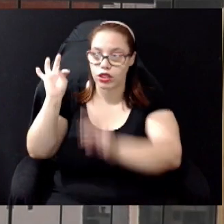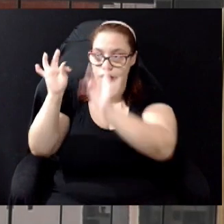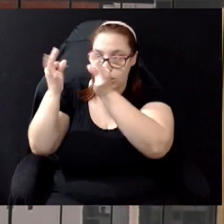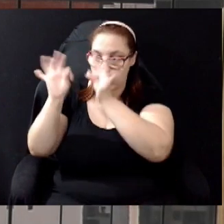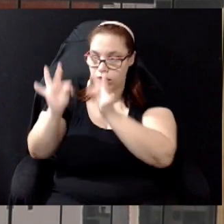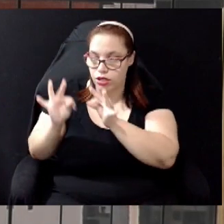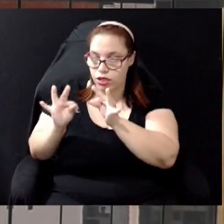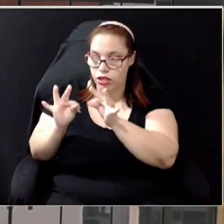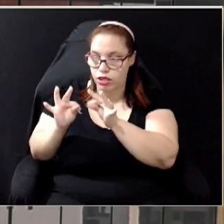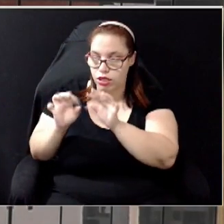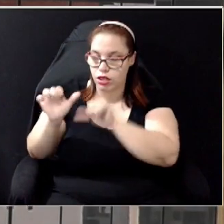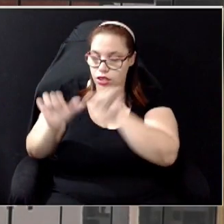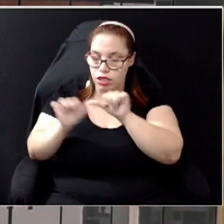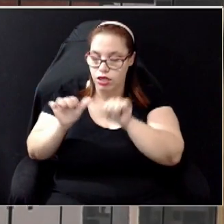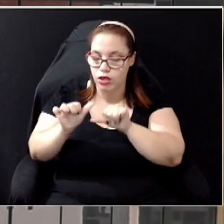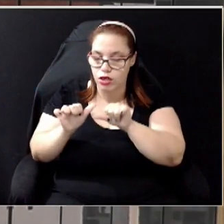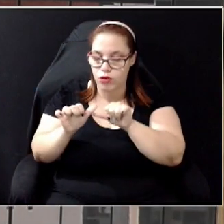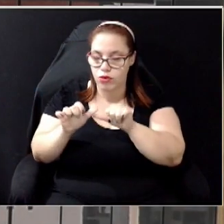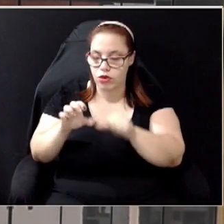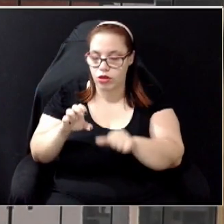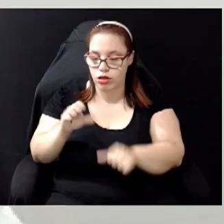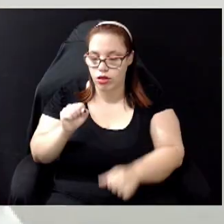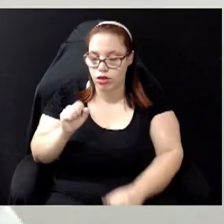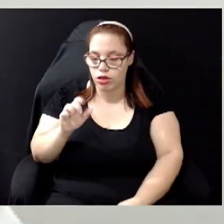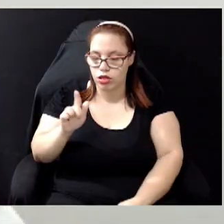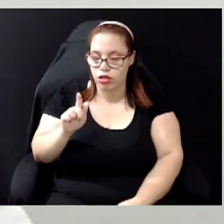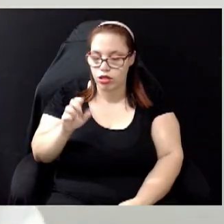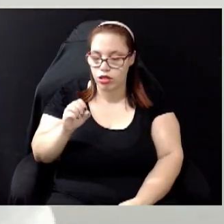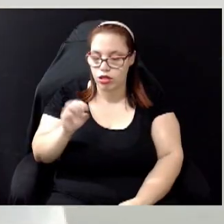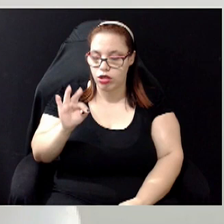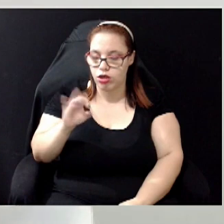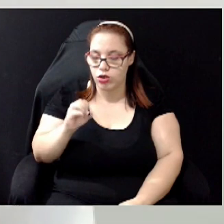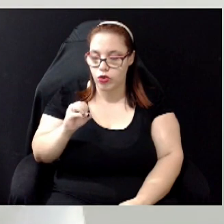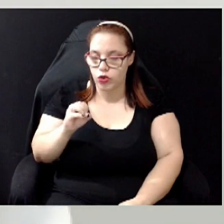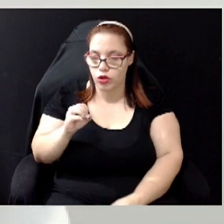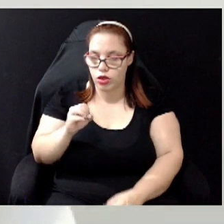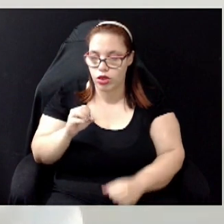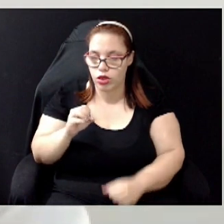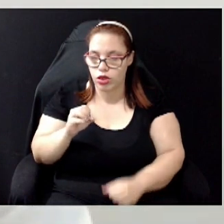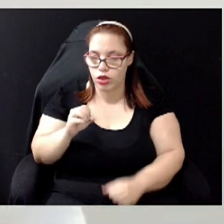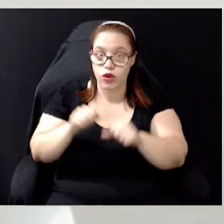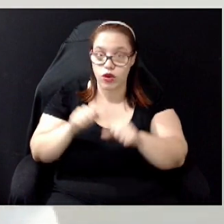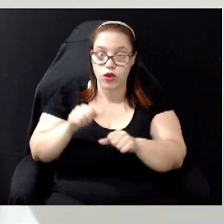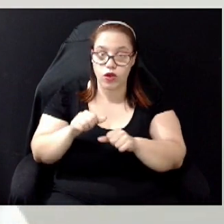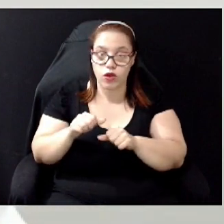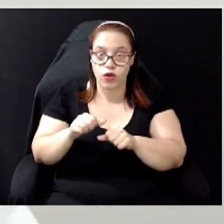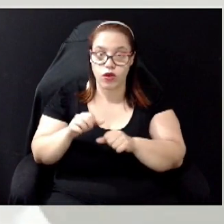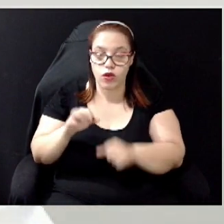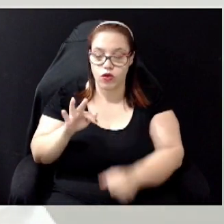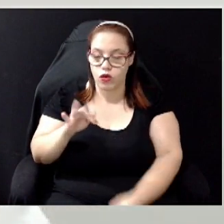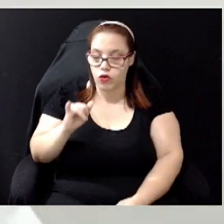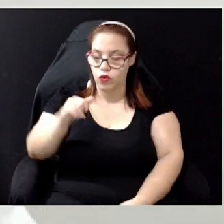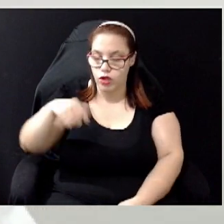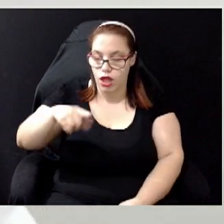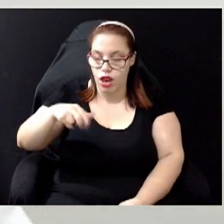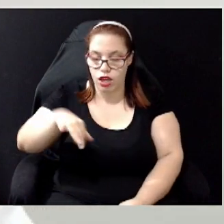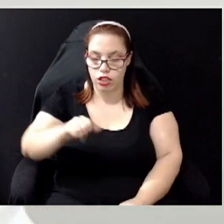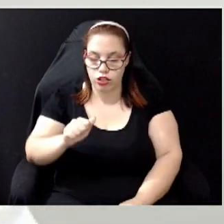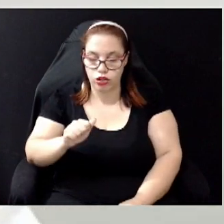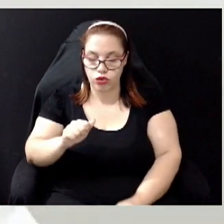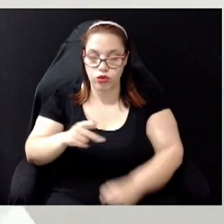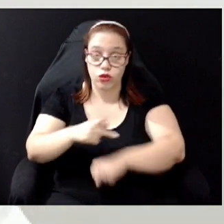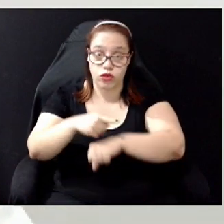tecnologia de transformar o esgoto em água potável? Tem lugares que já ocorre. Nos Estados Unidos já ocorre, na Finlândia já